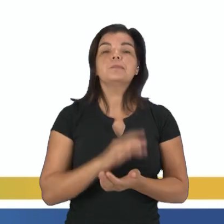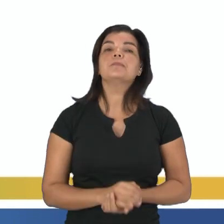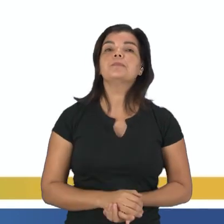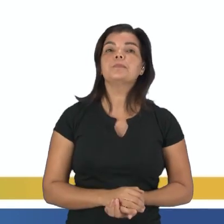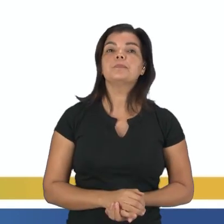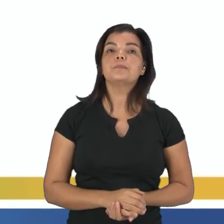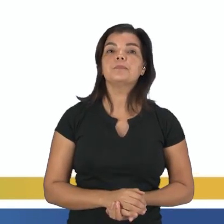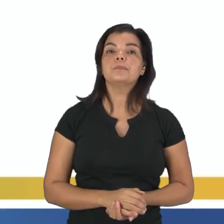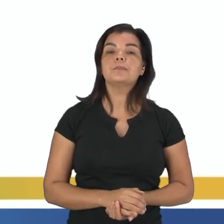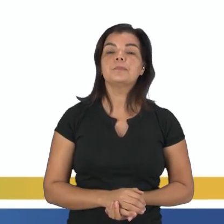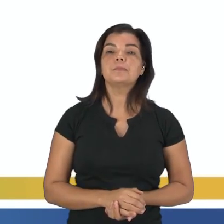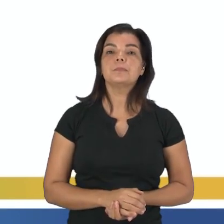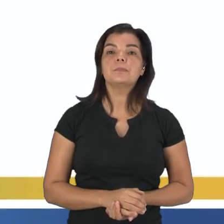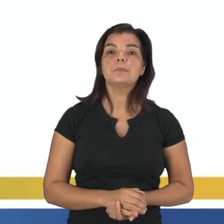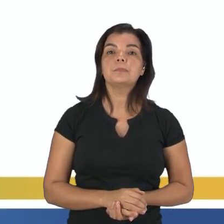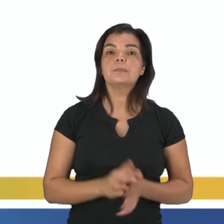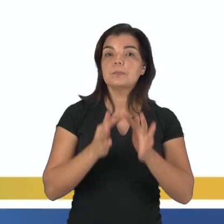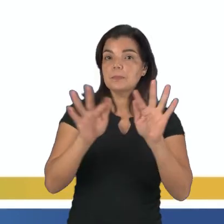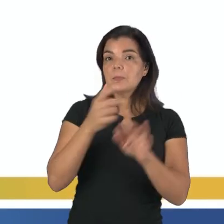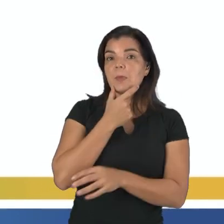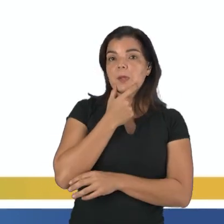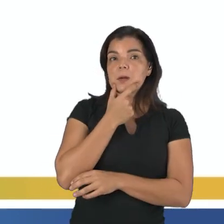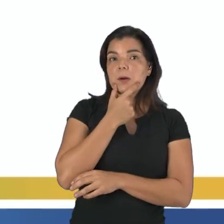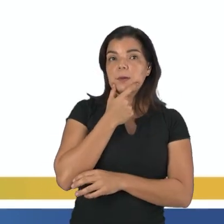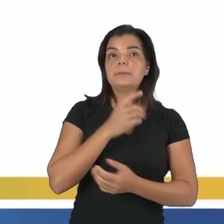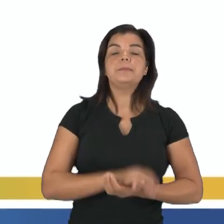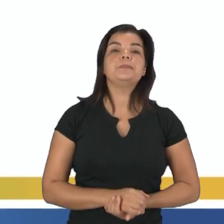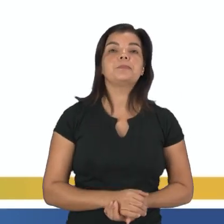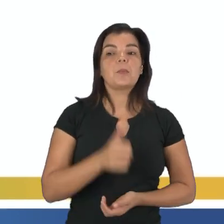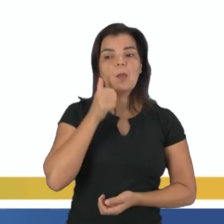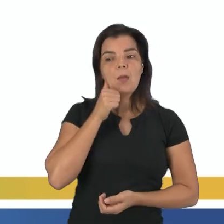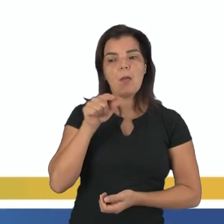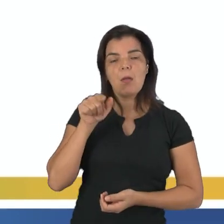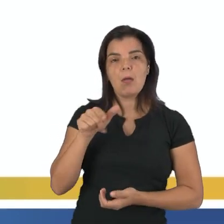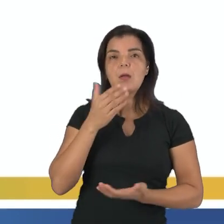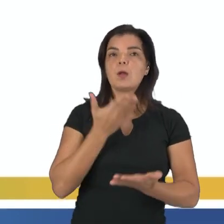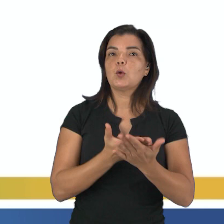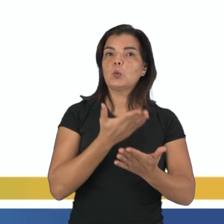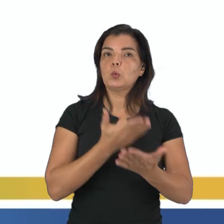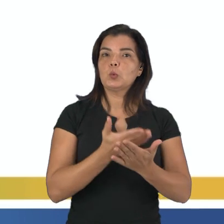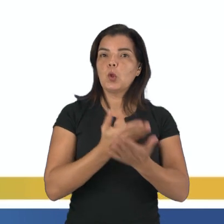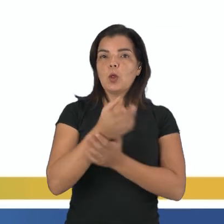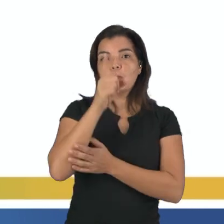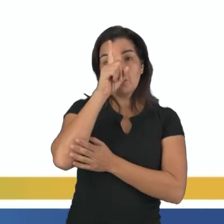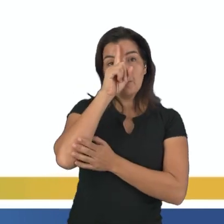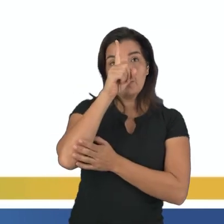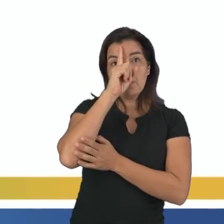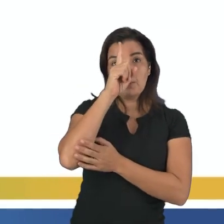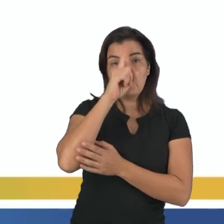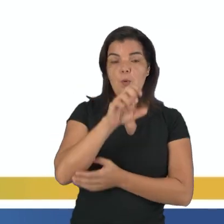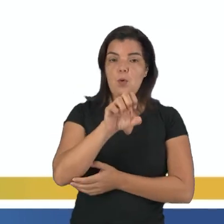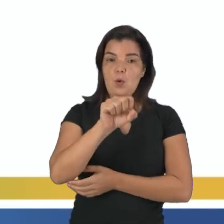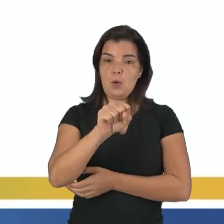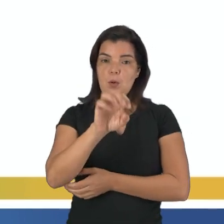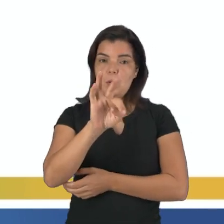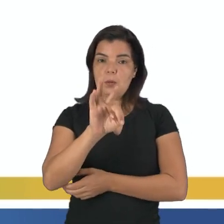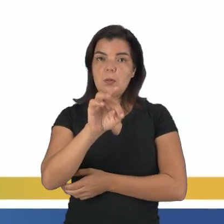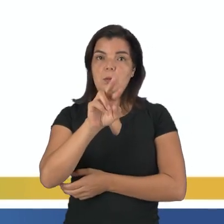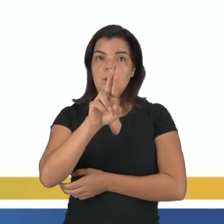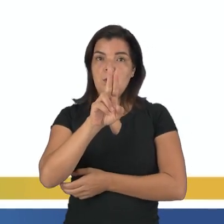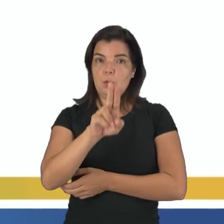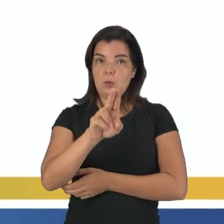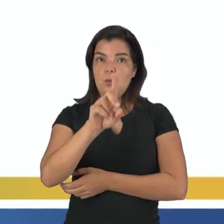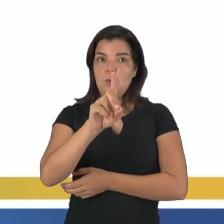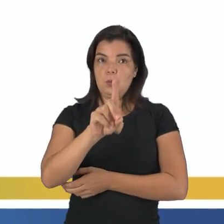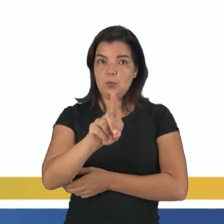aí. She studies every day. Então, o verbo study termina em Y. Então, eu tirei